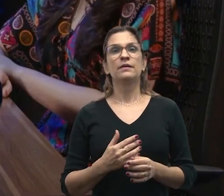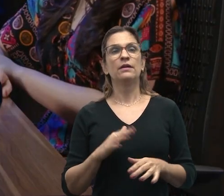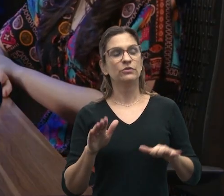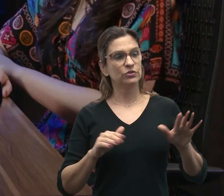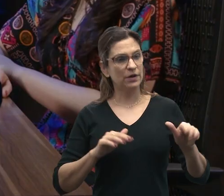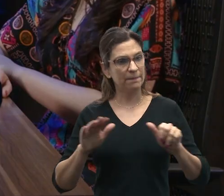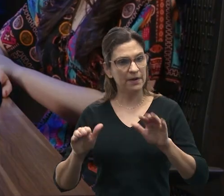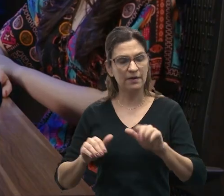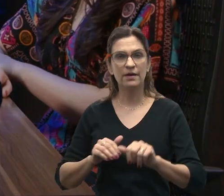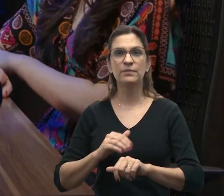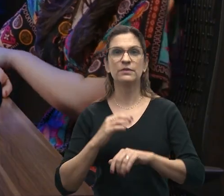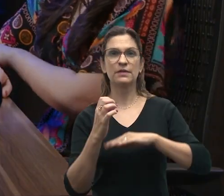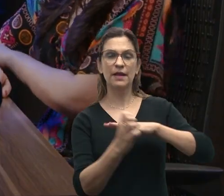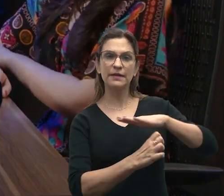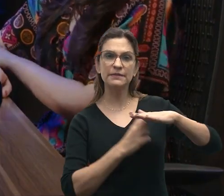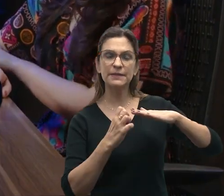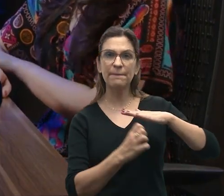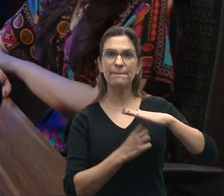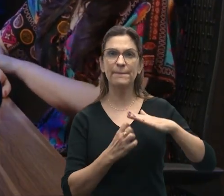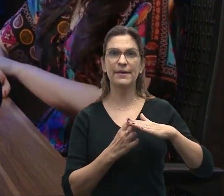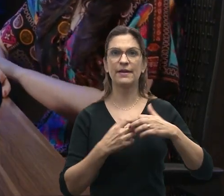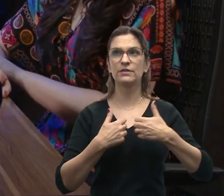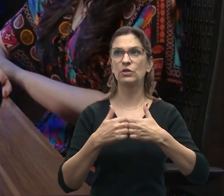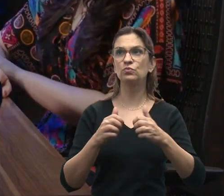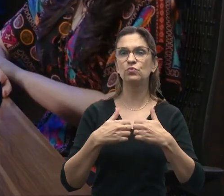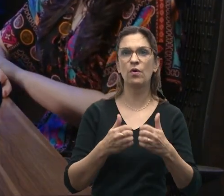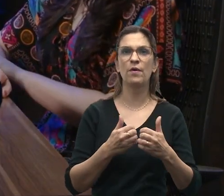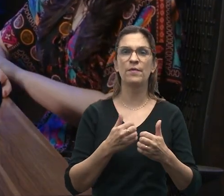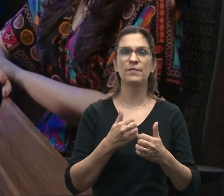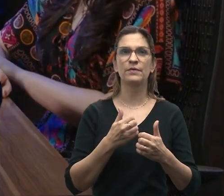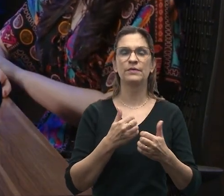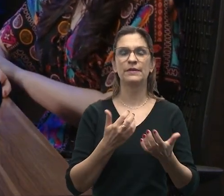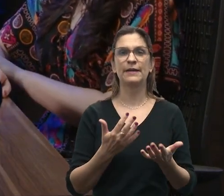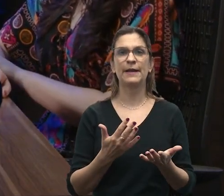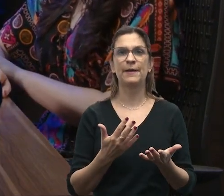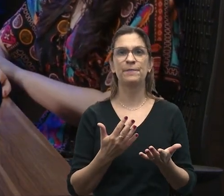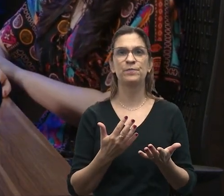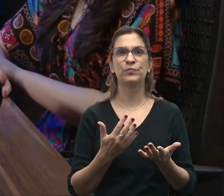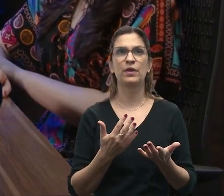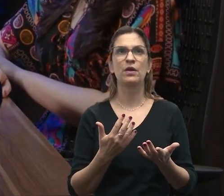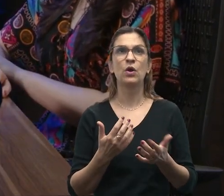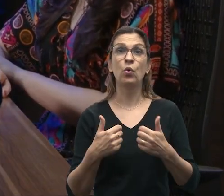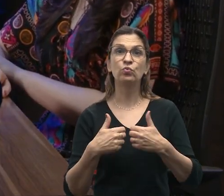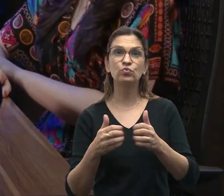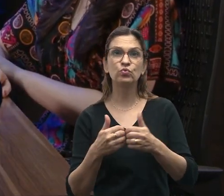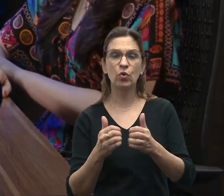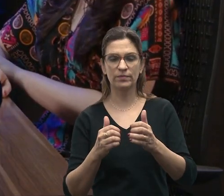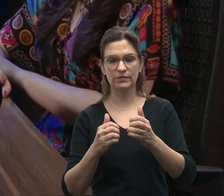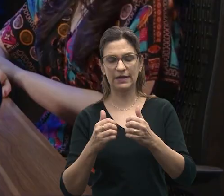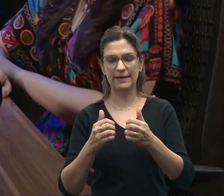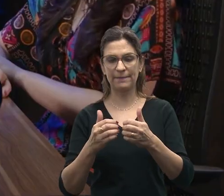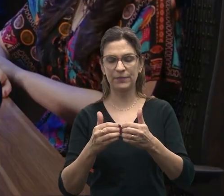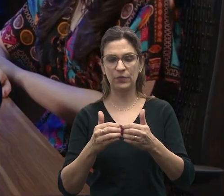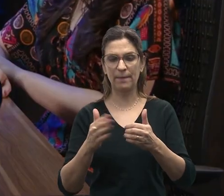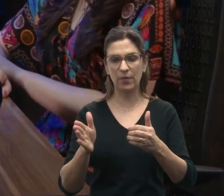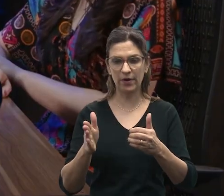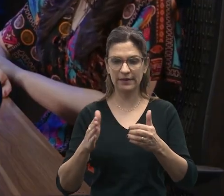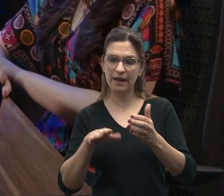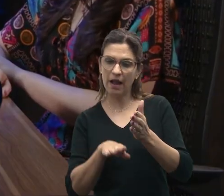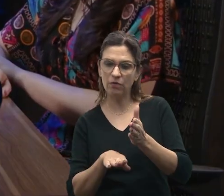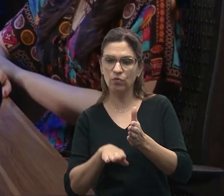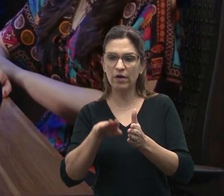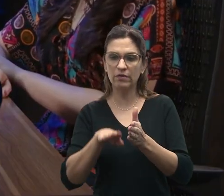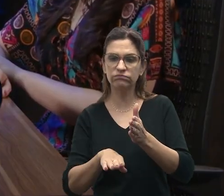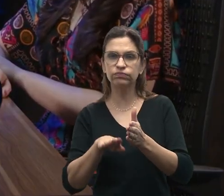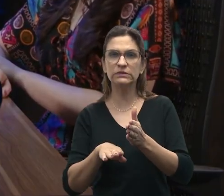gente, eu não consigo colocar, por exemplo, nós dissemos, não funcionam os elevadores das pessoas com deficiência, que todos os veículos têm